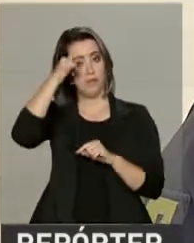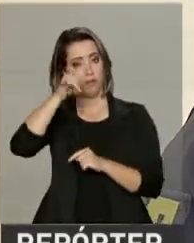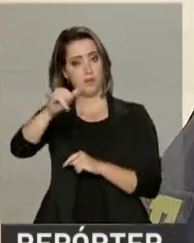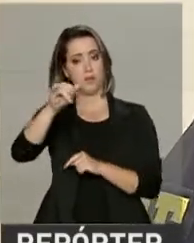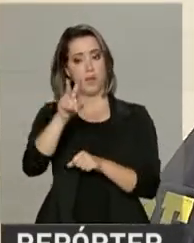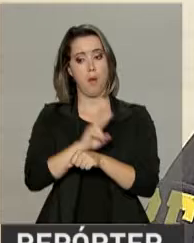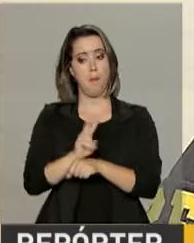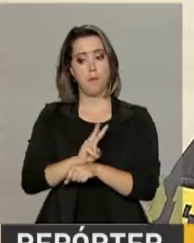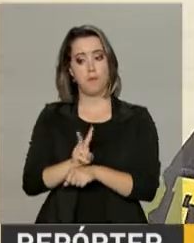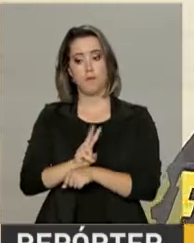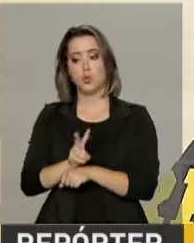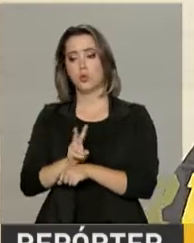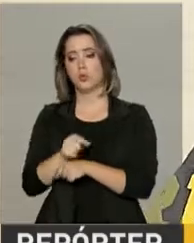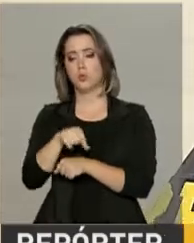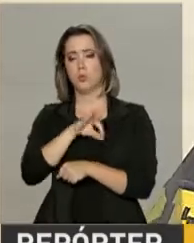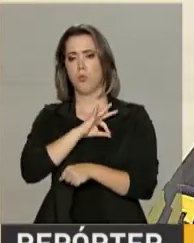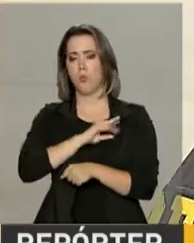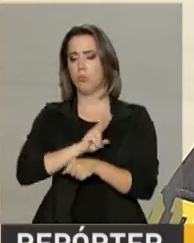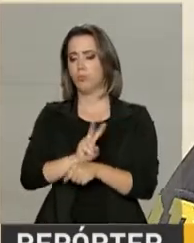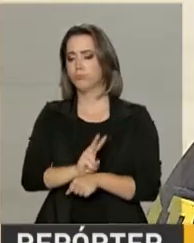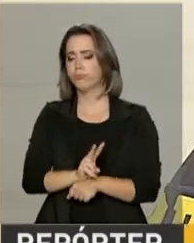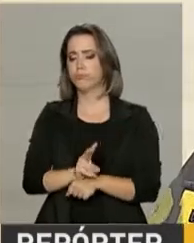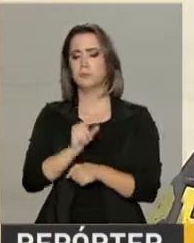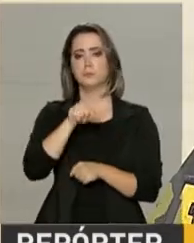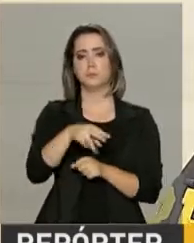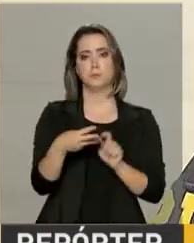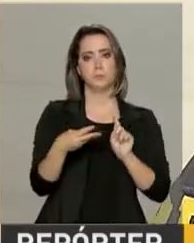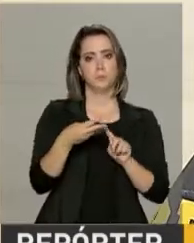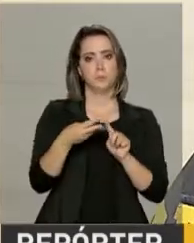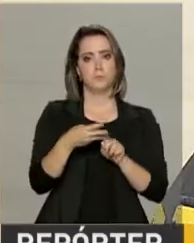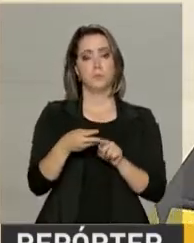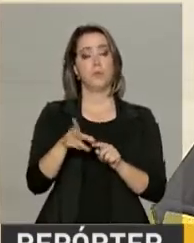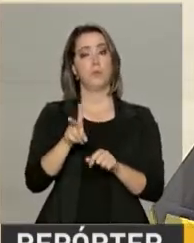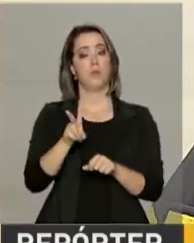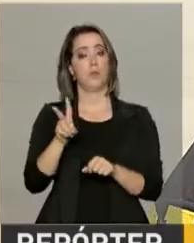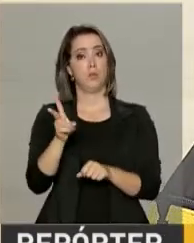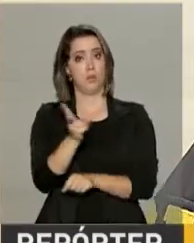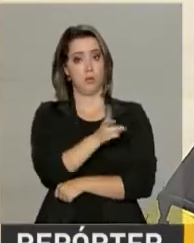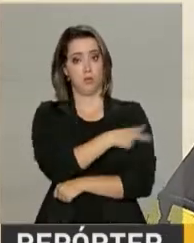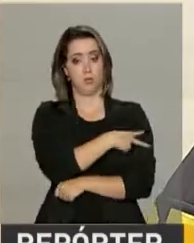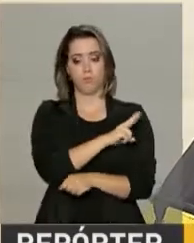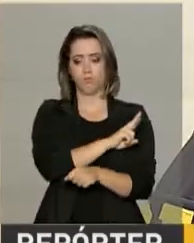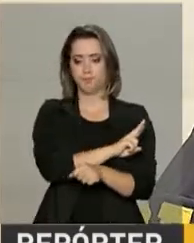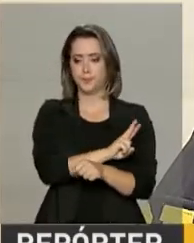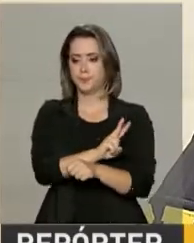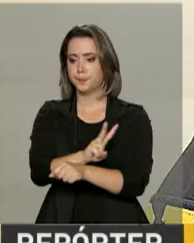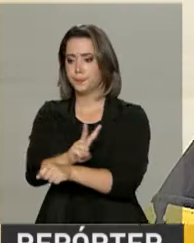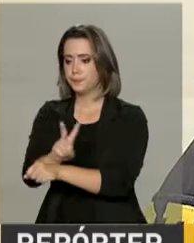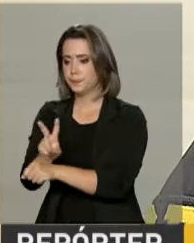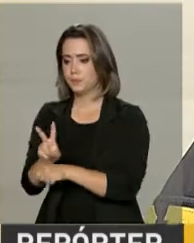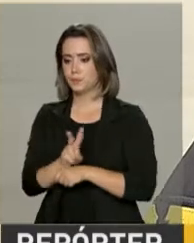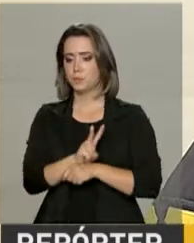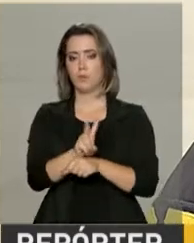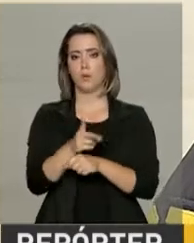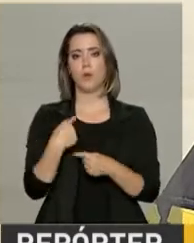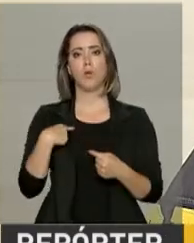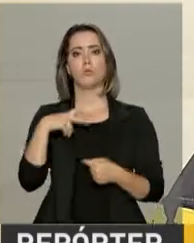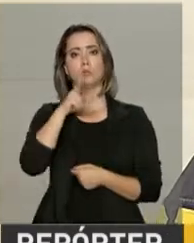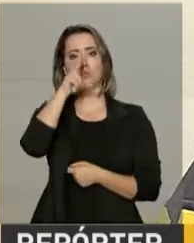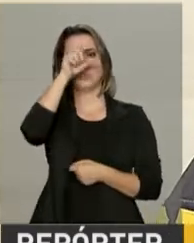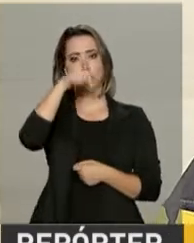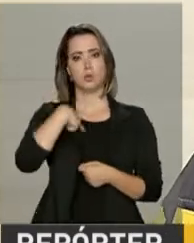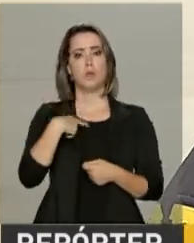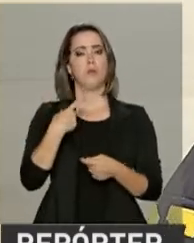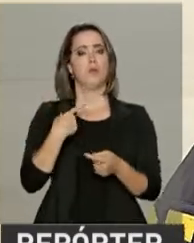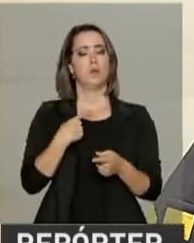policiamento ostensivo em pontos críticos e área de fiscalização essa última especificamente um foco muito forte naquela